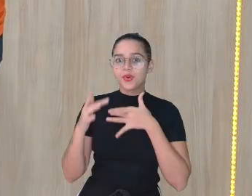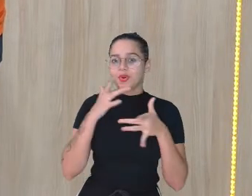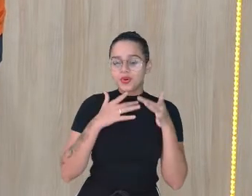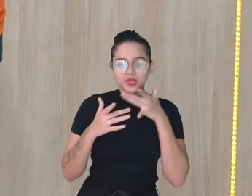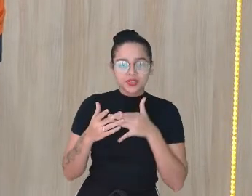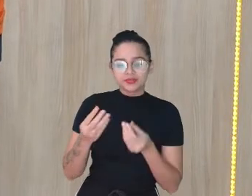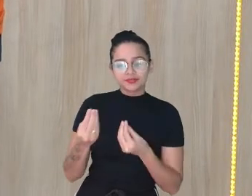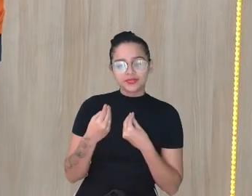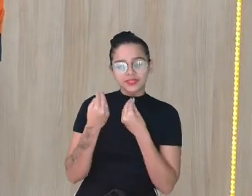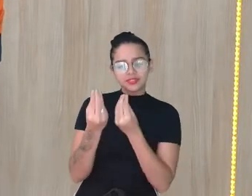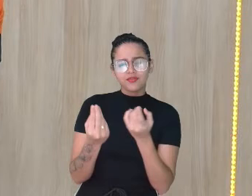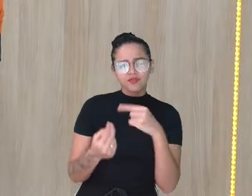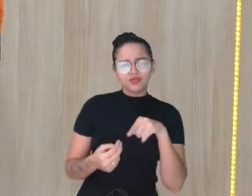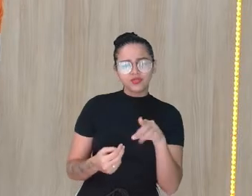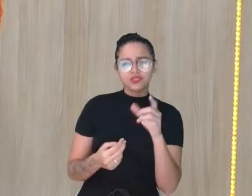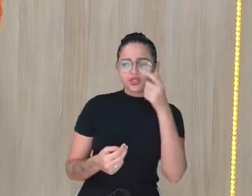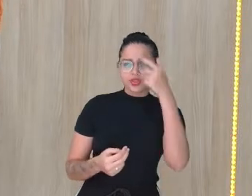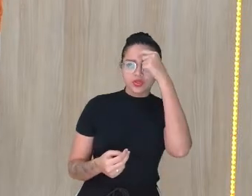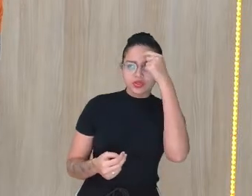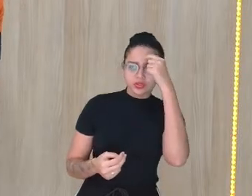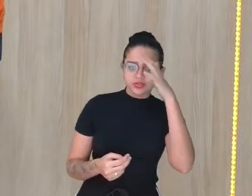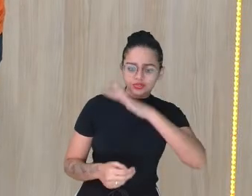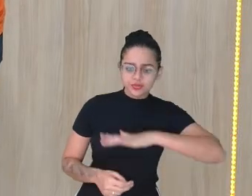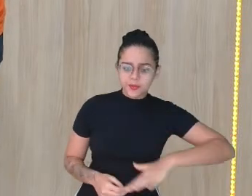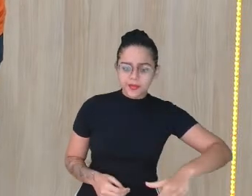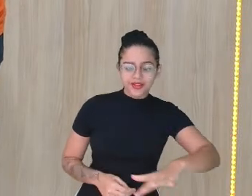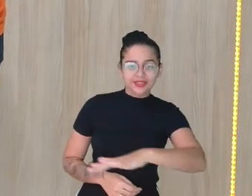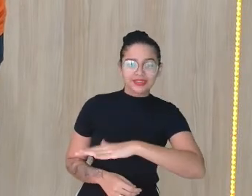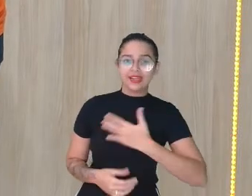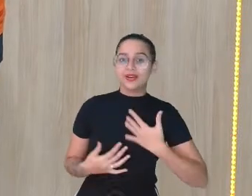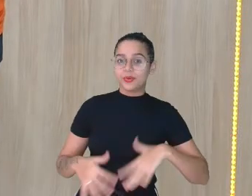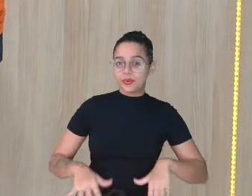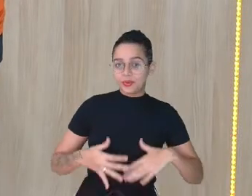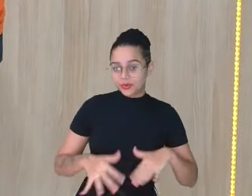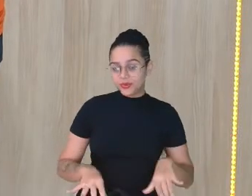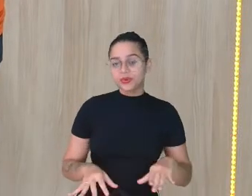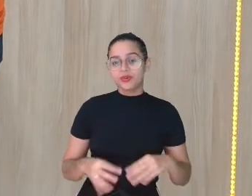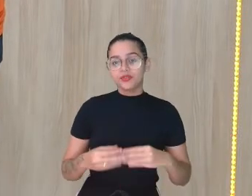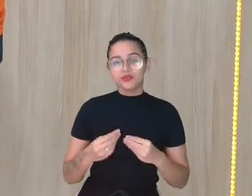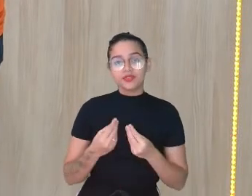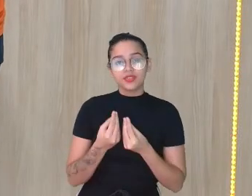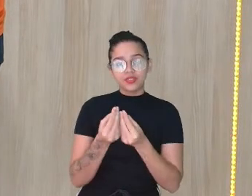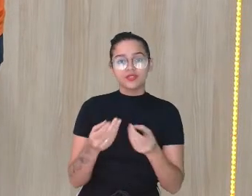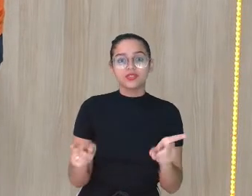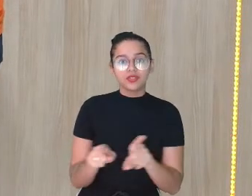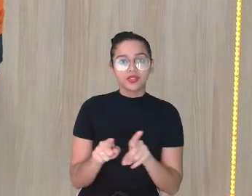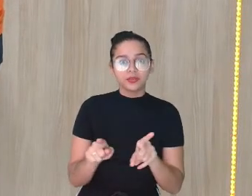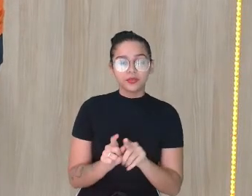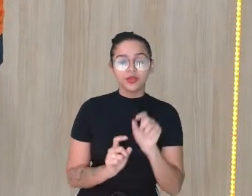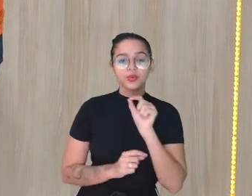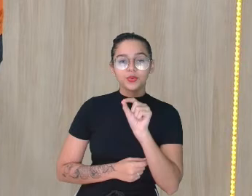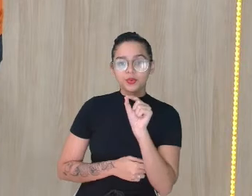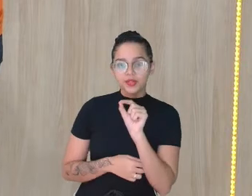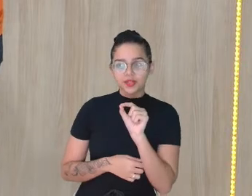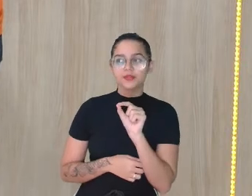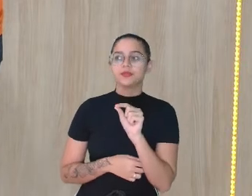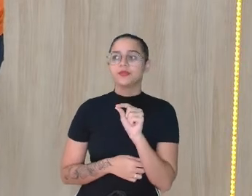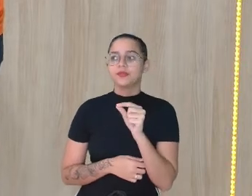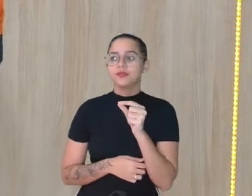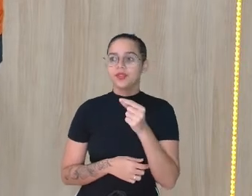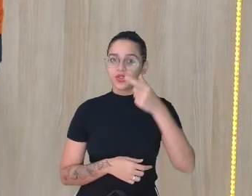gostoso. Isso dá a vocês noção espacial, tá? Isso vai dar a vocês também, não é?